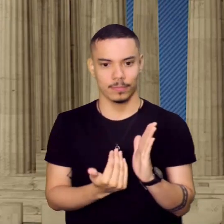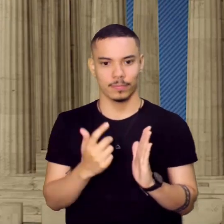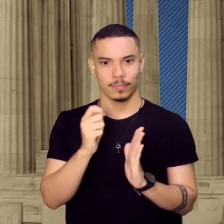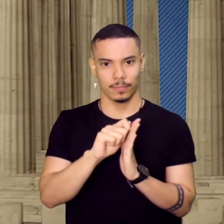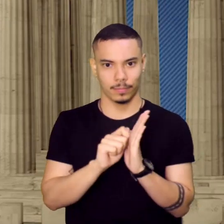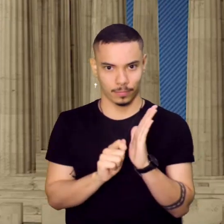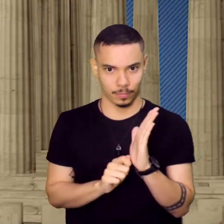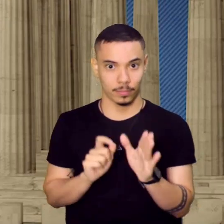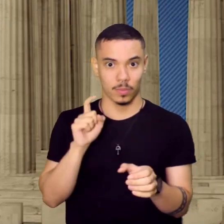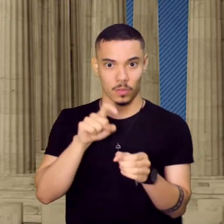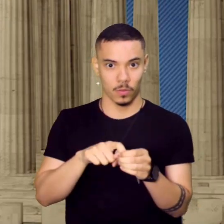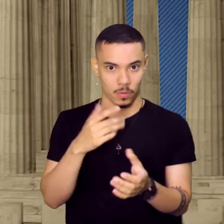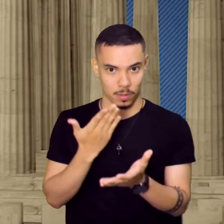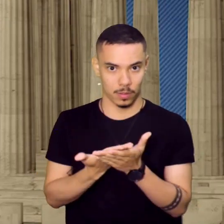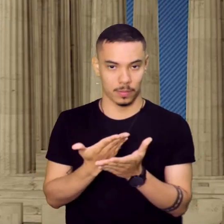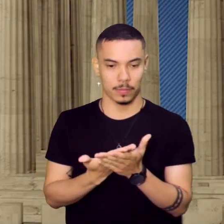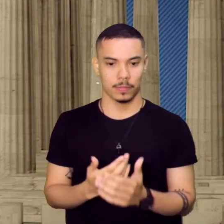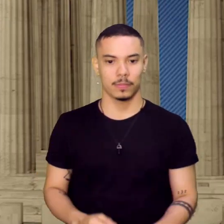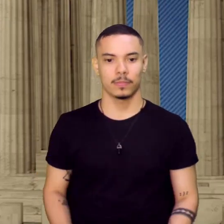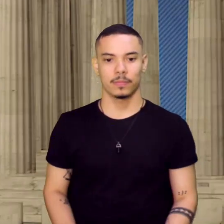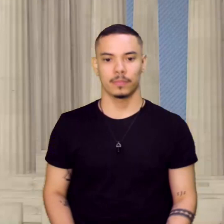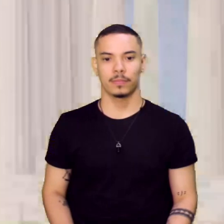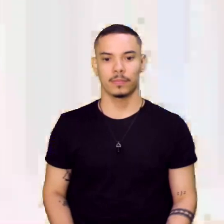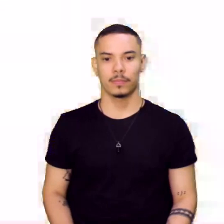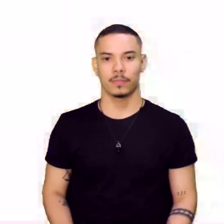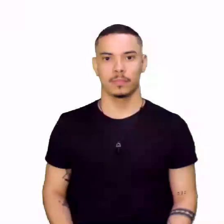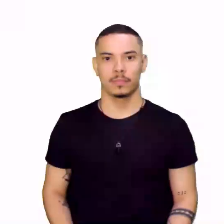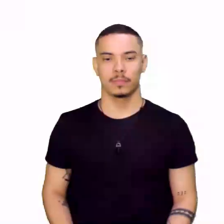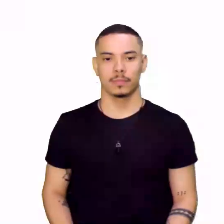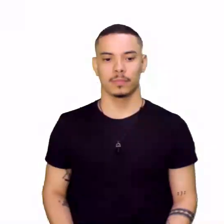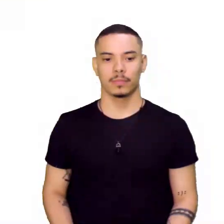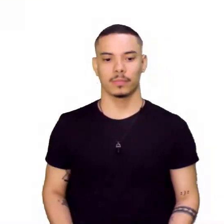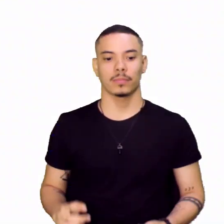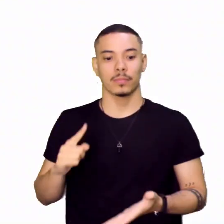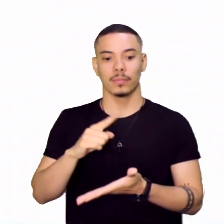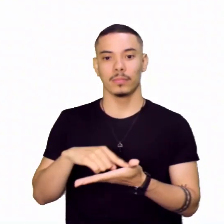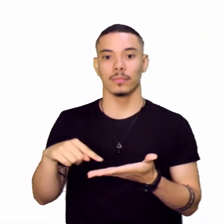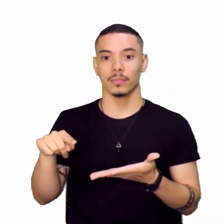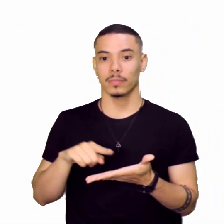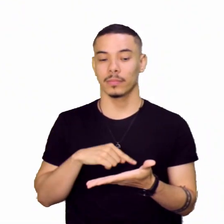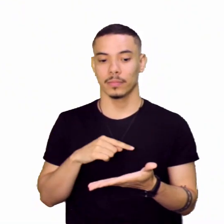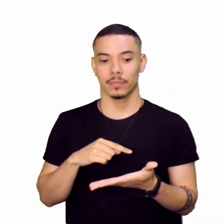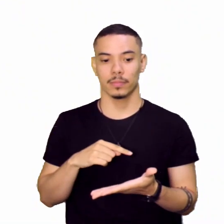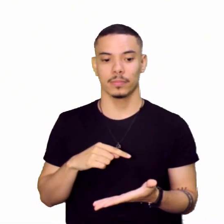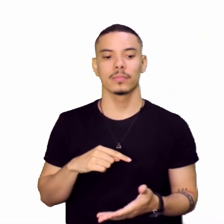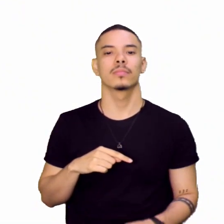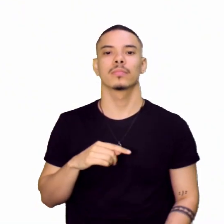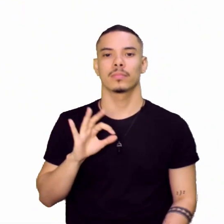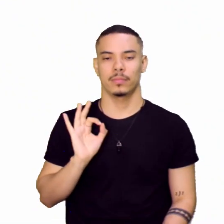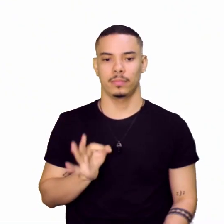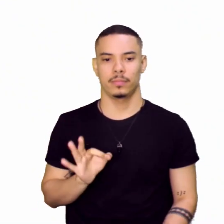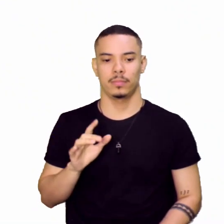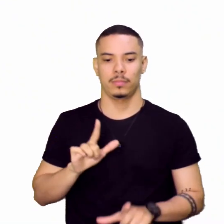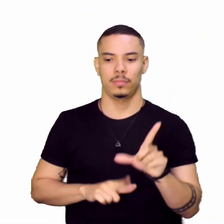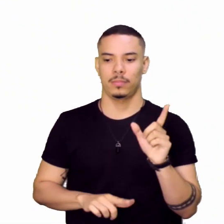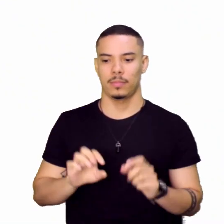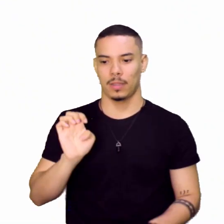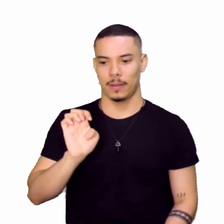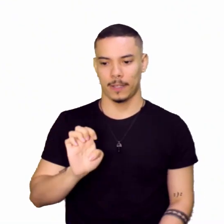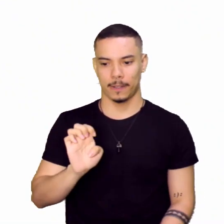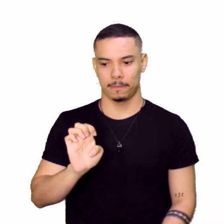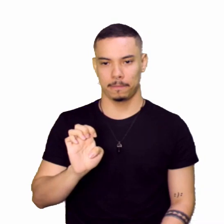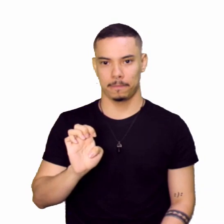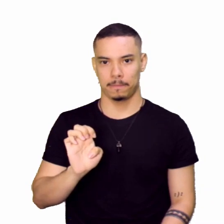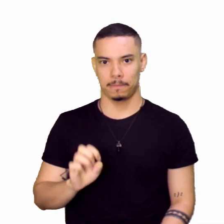pega aí retorna na aula vamos lá alternativa lá letra e